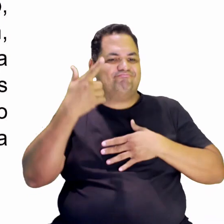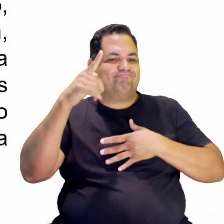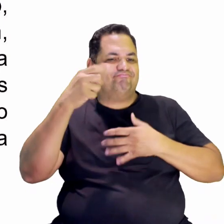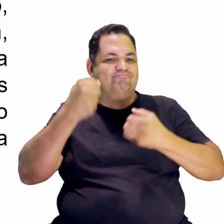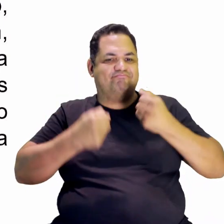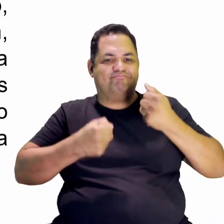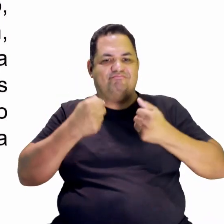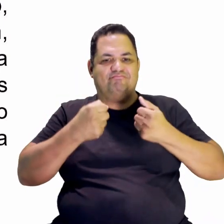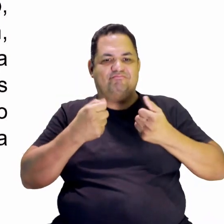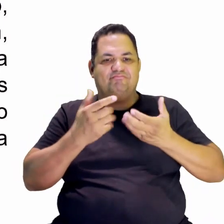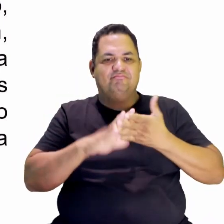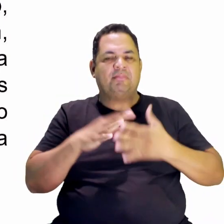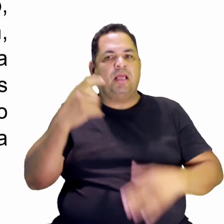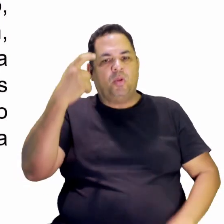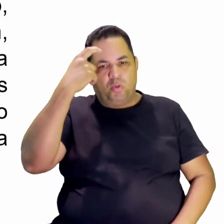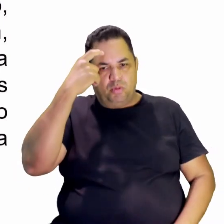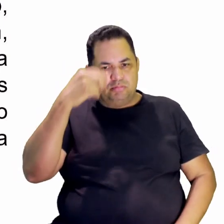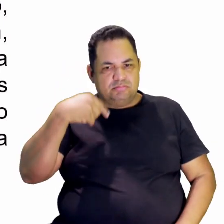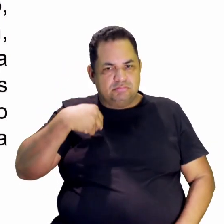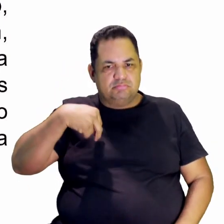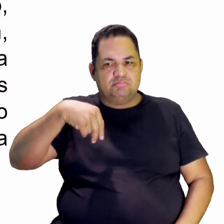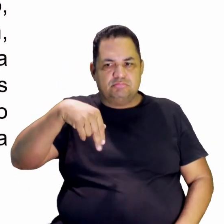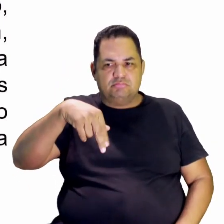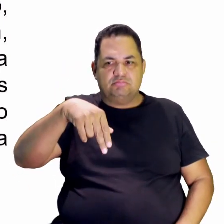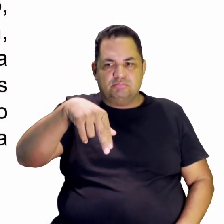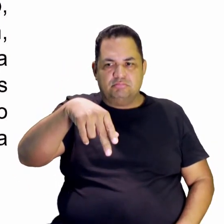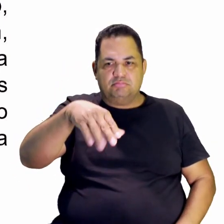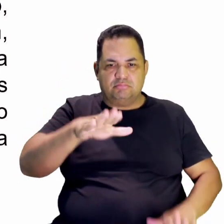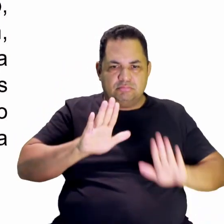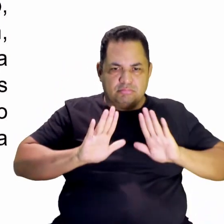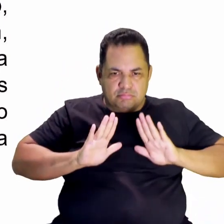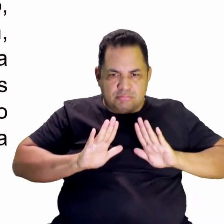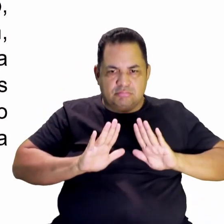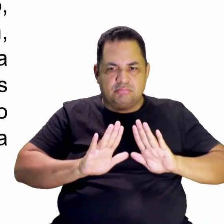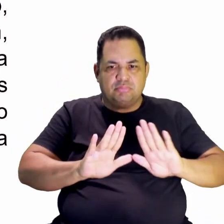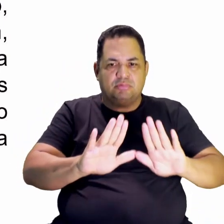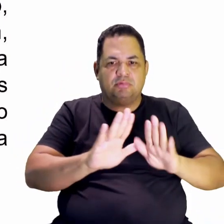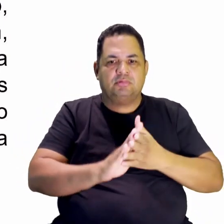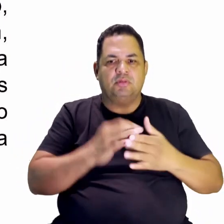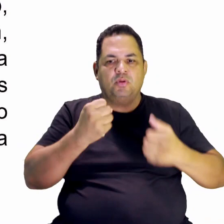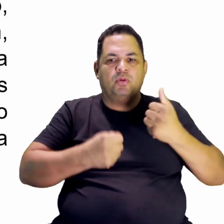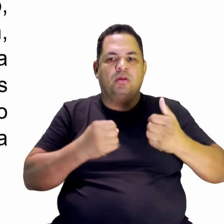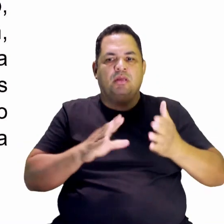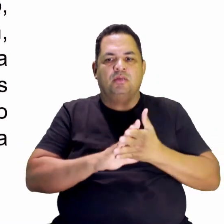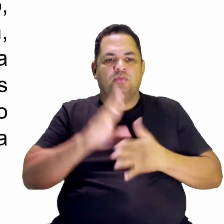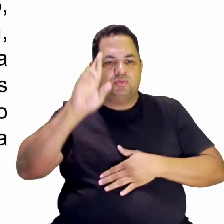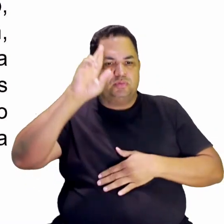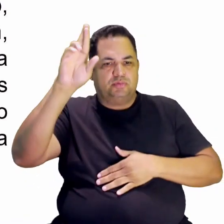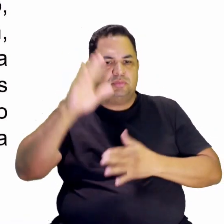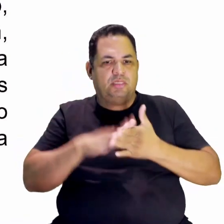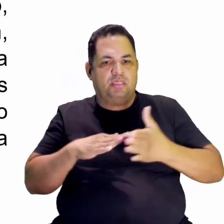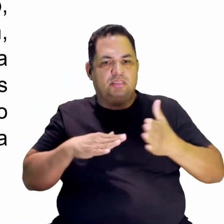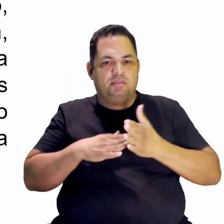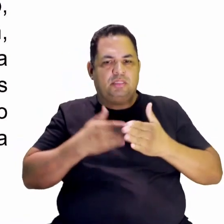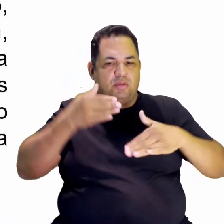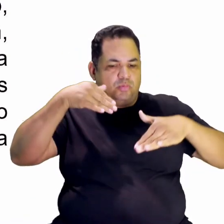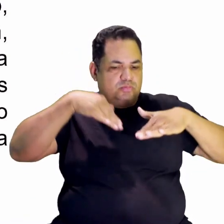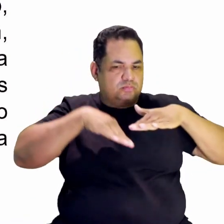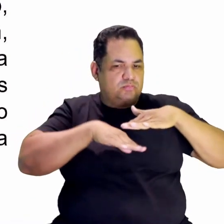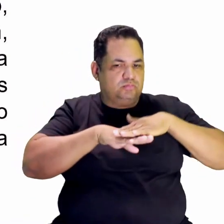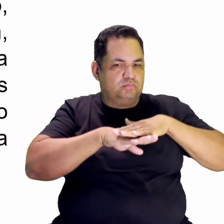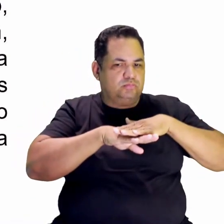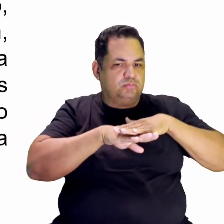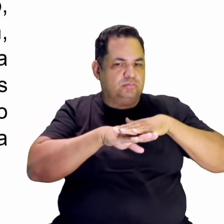porque inconsciente decidiram ir embora a pé, empurrando o carro do chefe, até a garagem da sua casa, que estava a cerca de